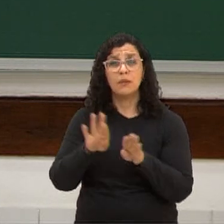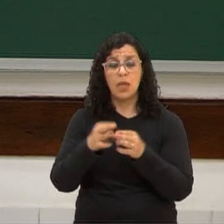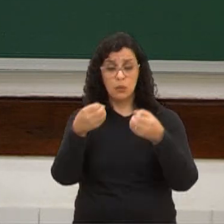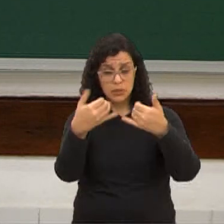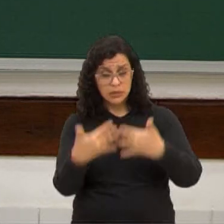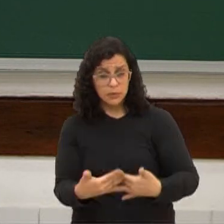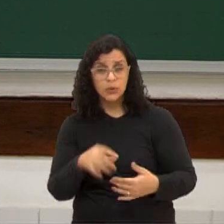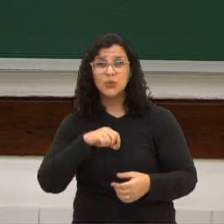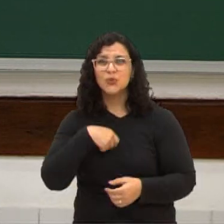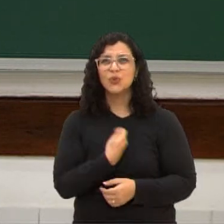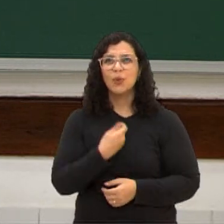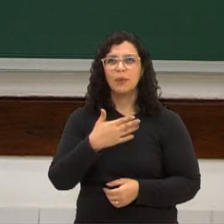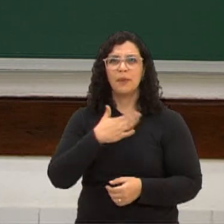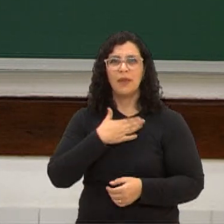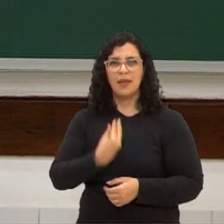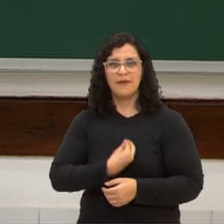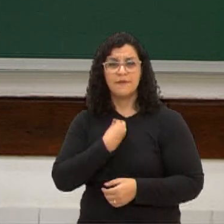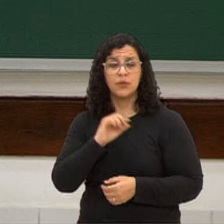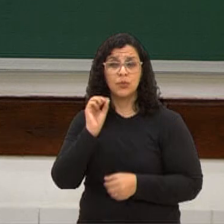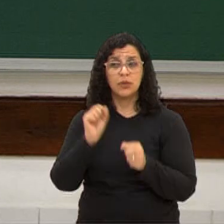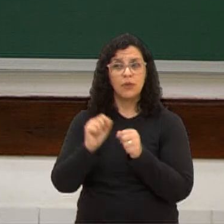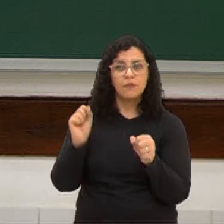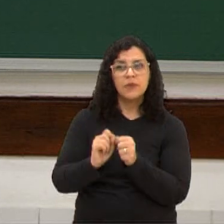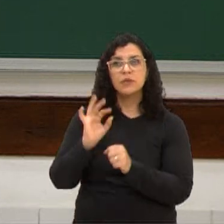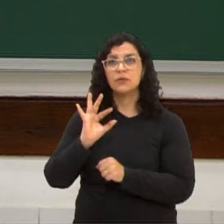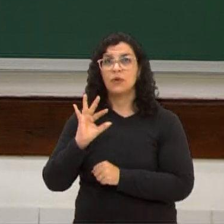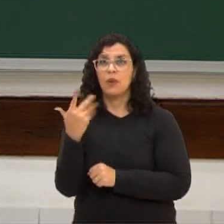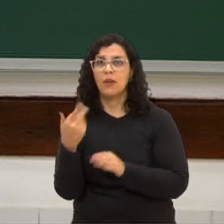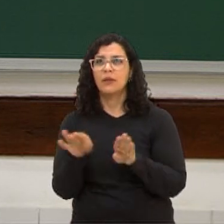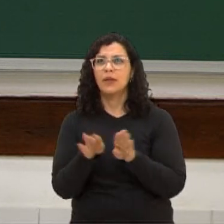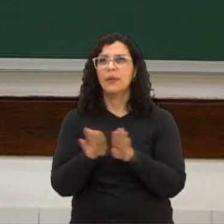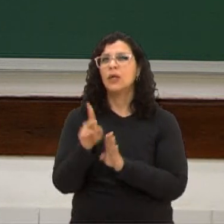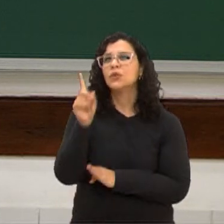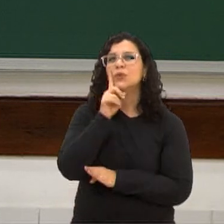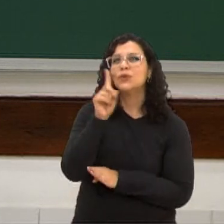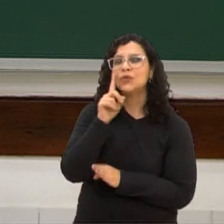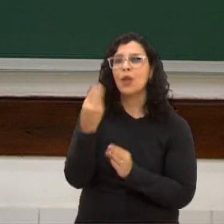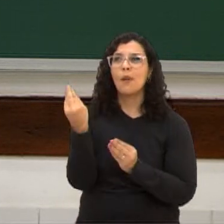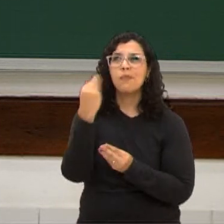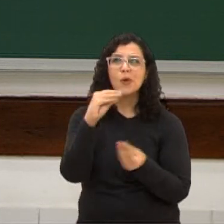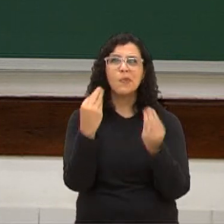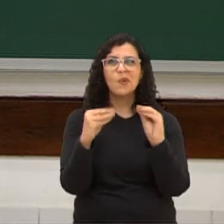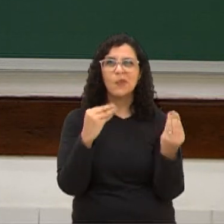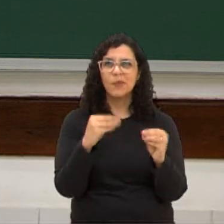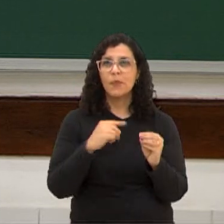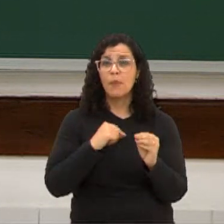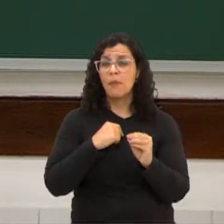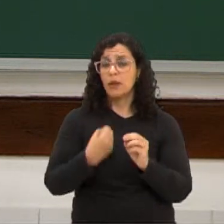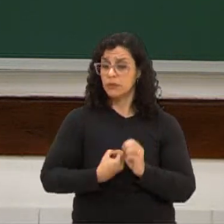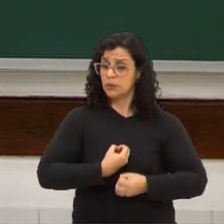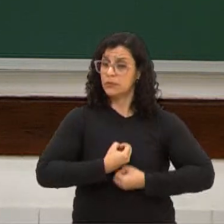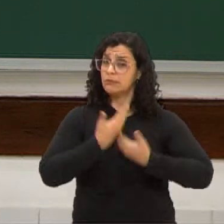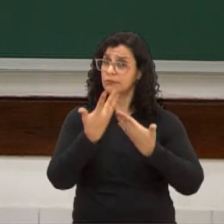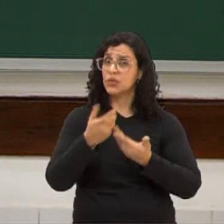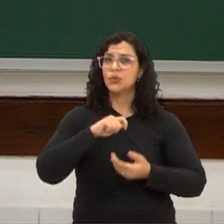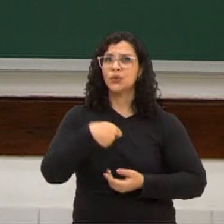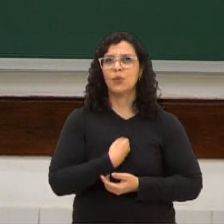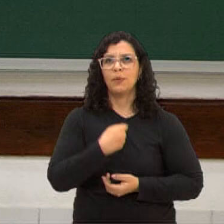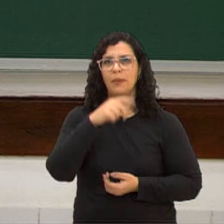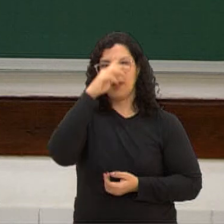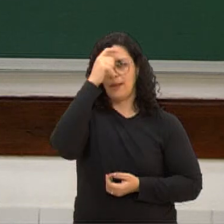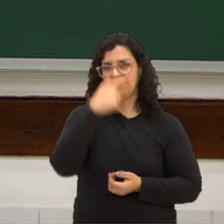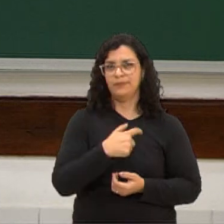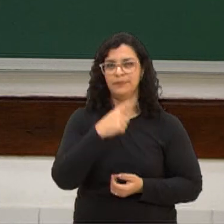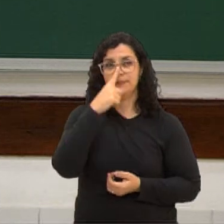sobre algo que você está fazendo, alguma coisa que está acontecendo, sobre o seu dia a dia. Então, é um tipo de relato. Então, é um gênero